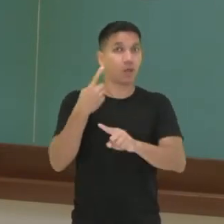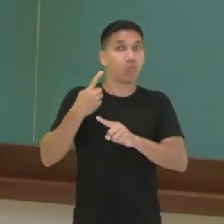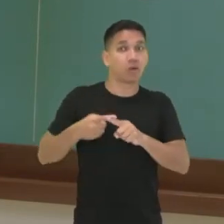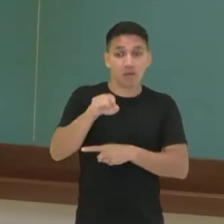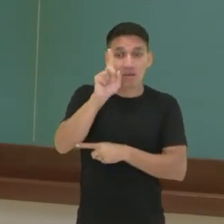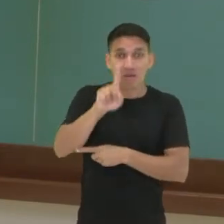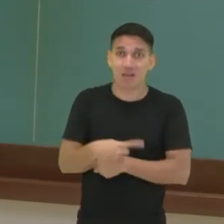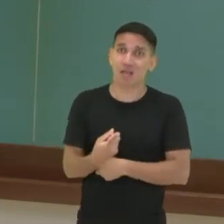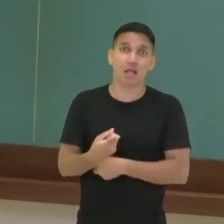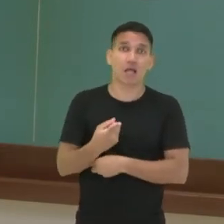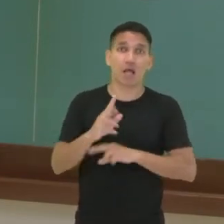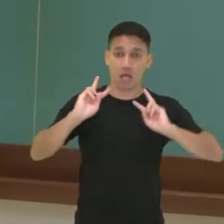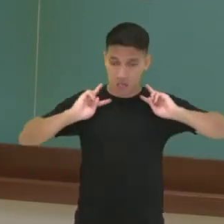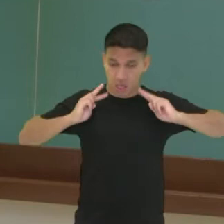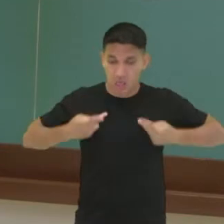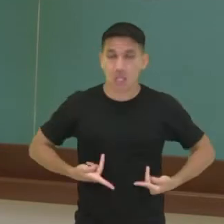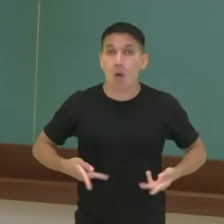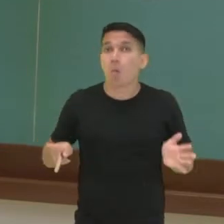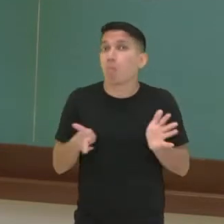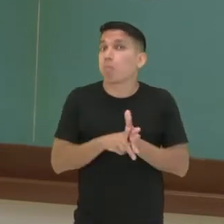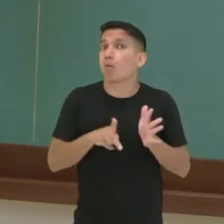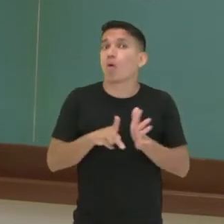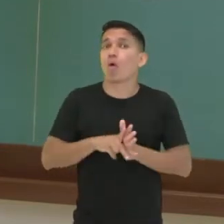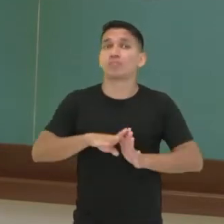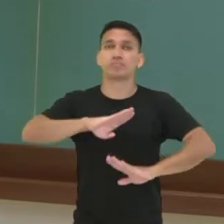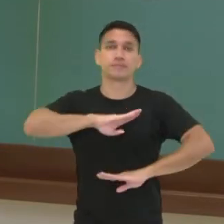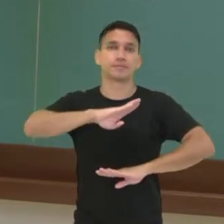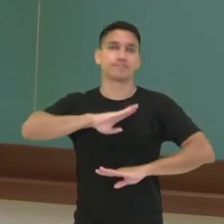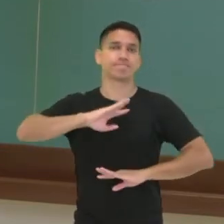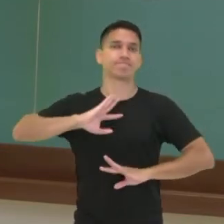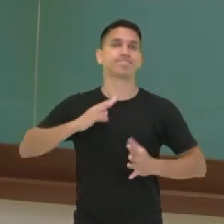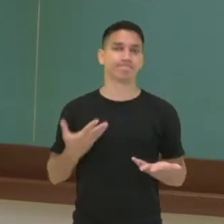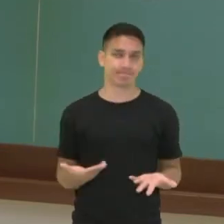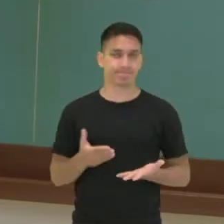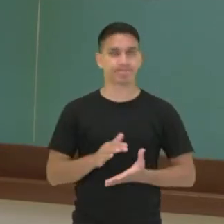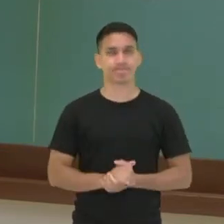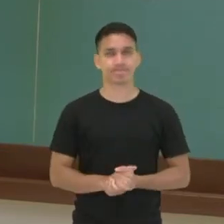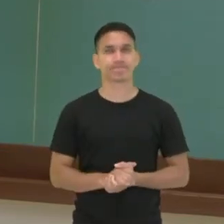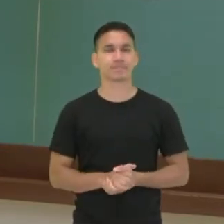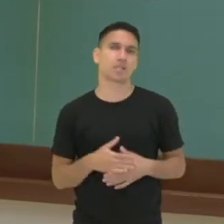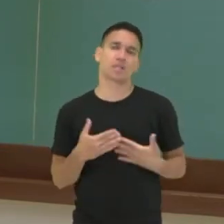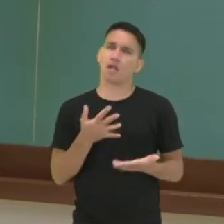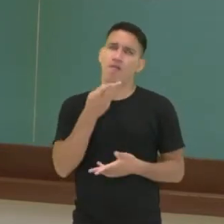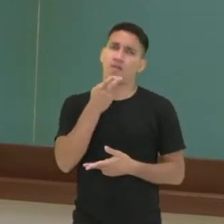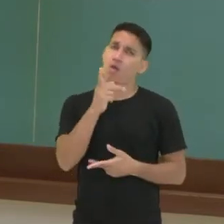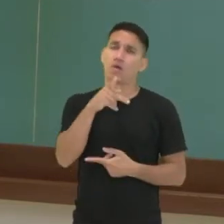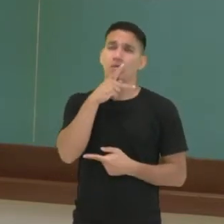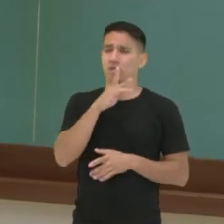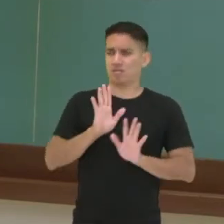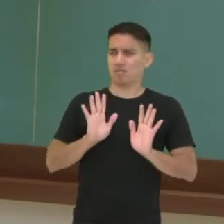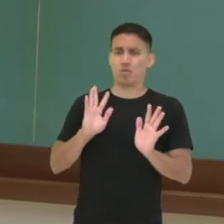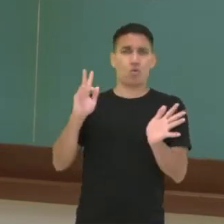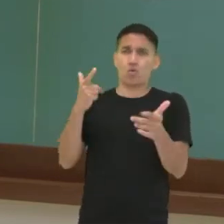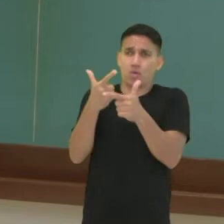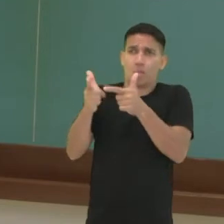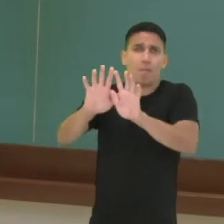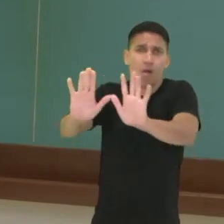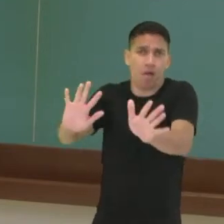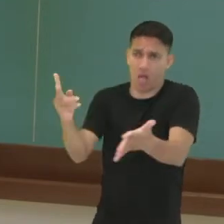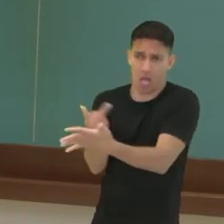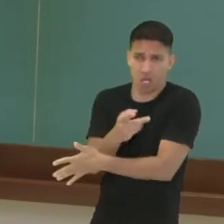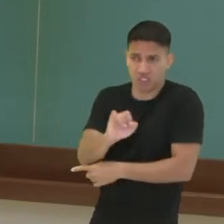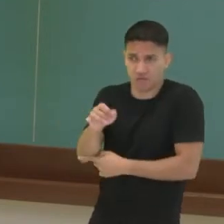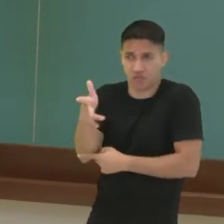é inerente à própria condição humana. Então, quando ele diz, olha, não tem nada errado se você não gostar de política,